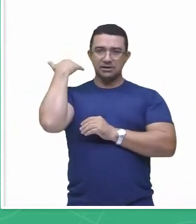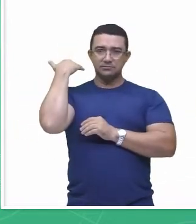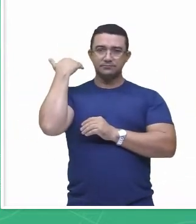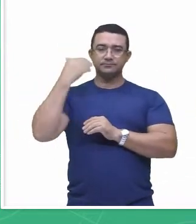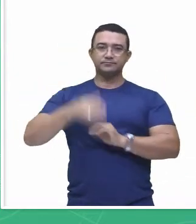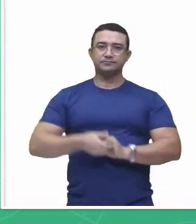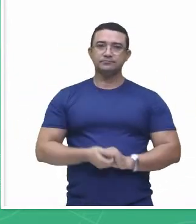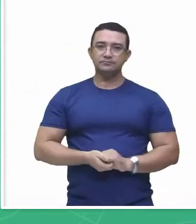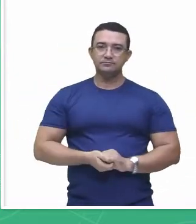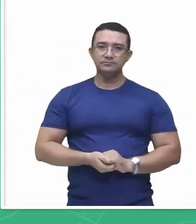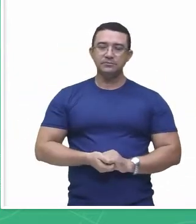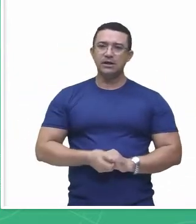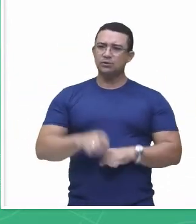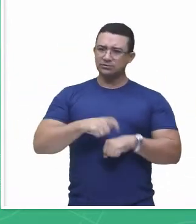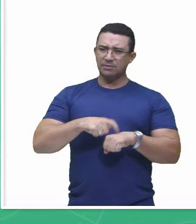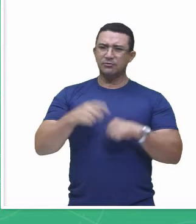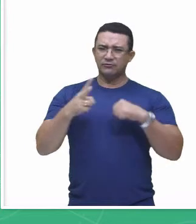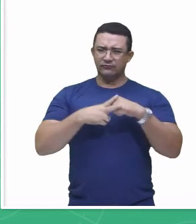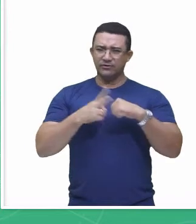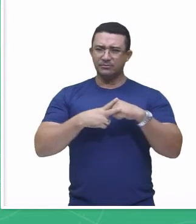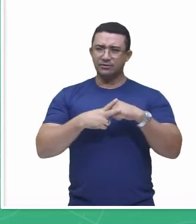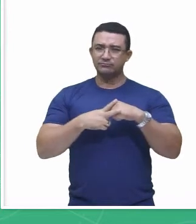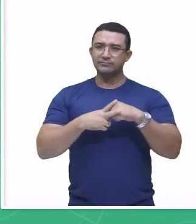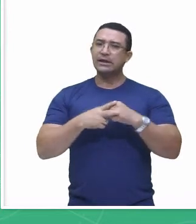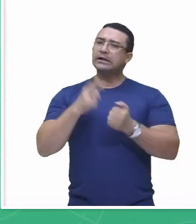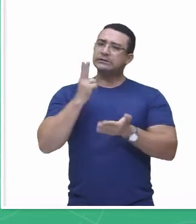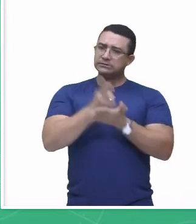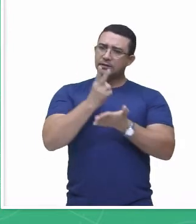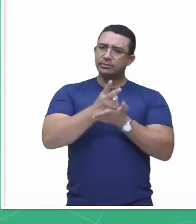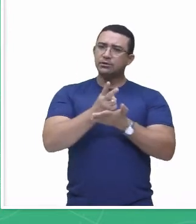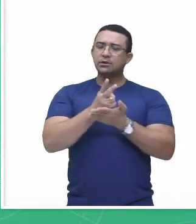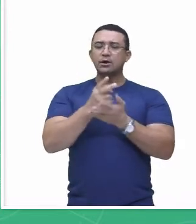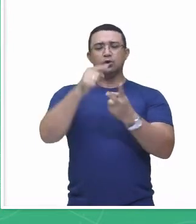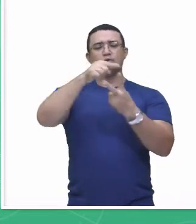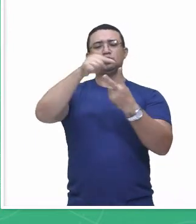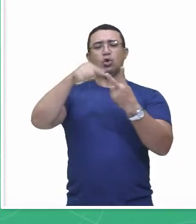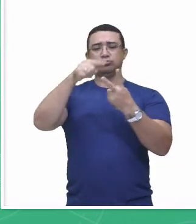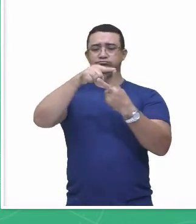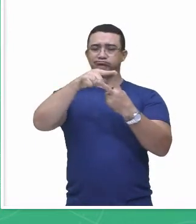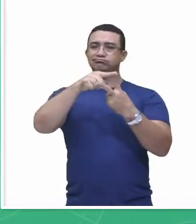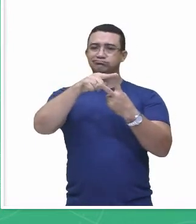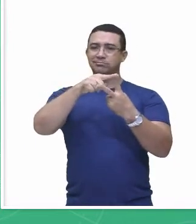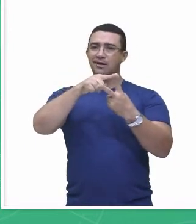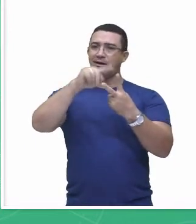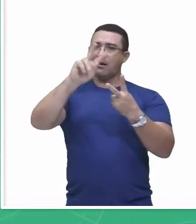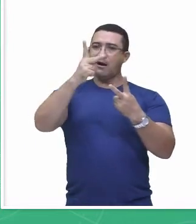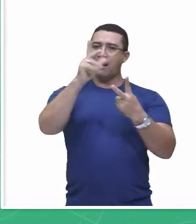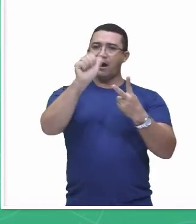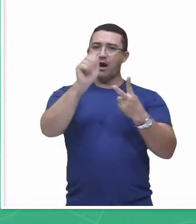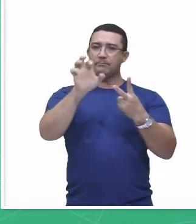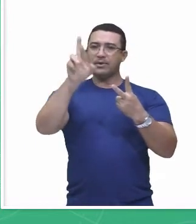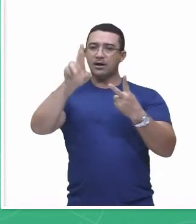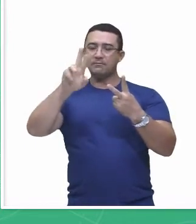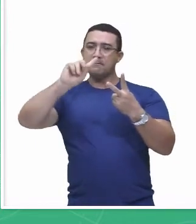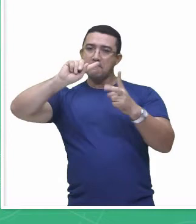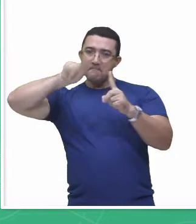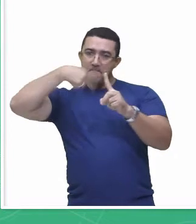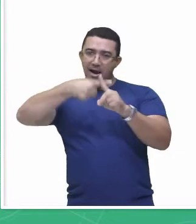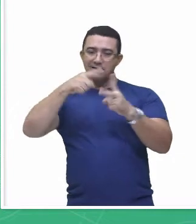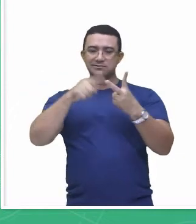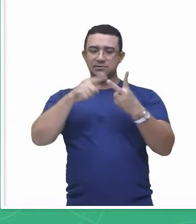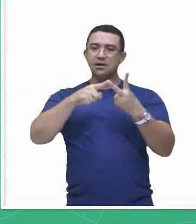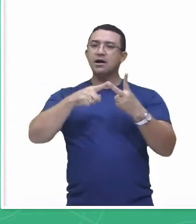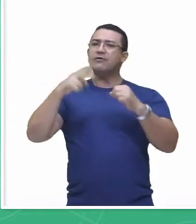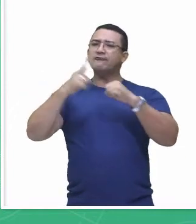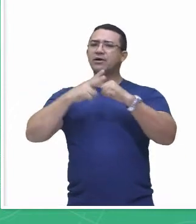passado, nesse tempo verbal, nós utilizamos dois verbos. Verbo auxiliar, verbo haber, mais o verbo principal, que ele